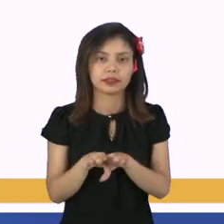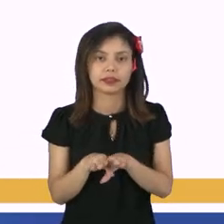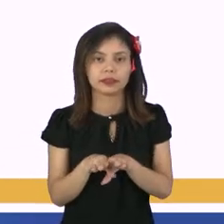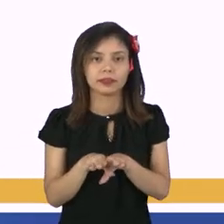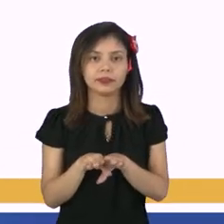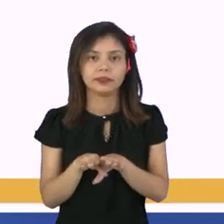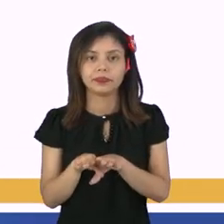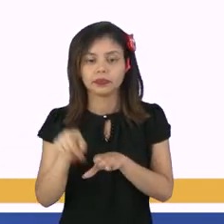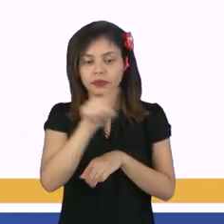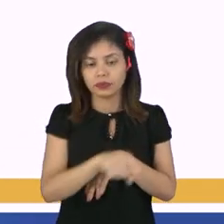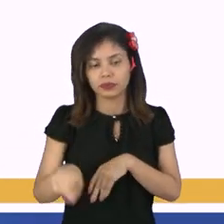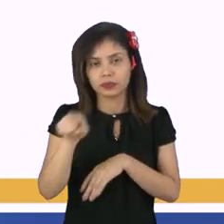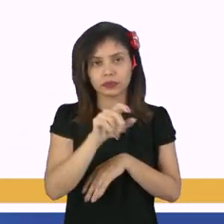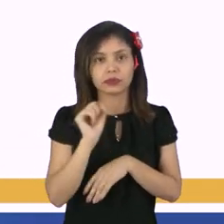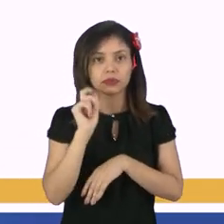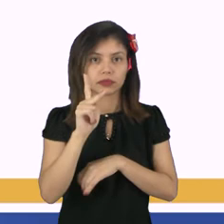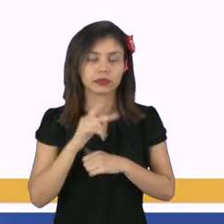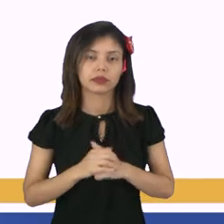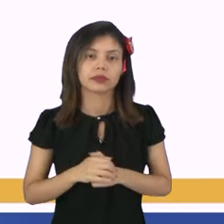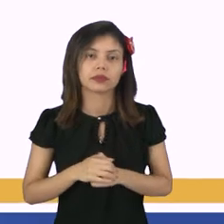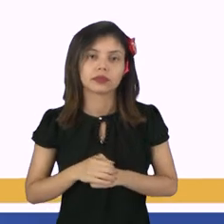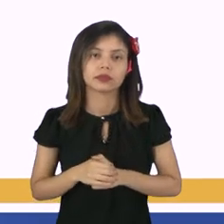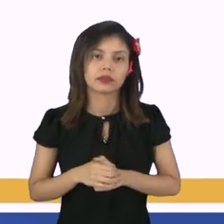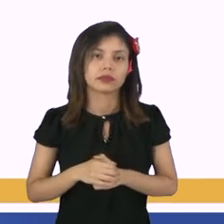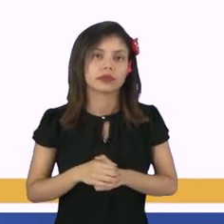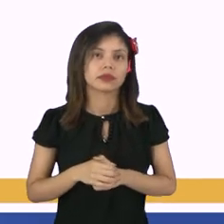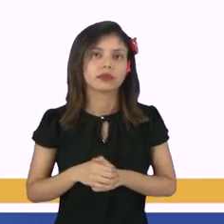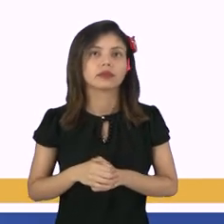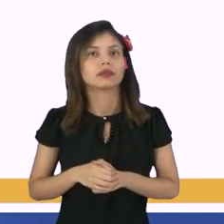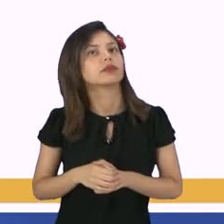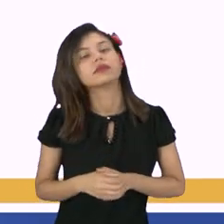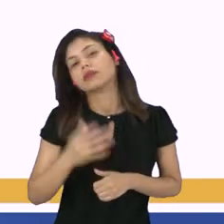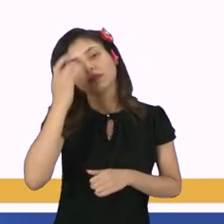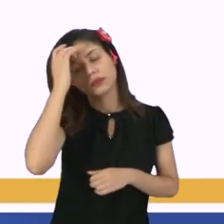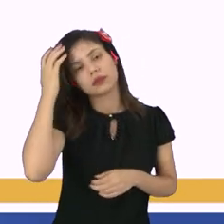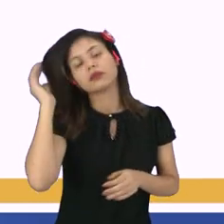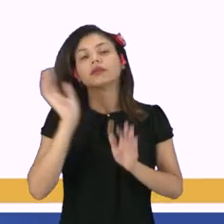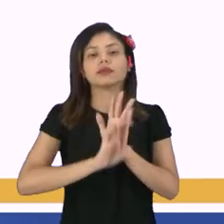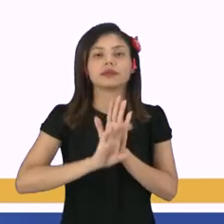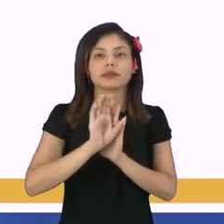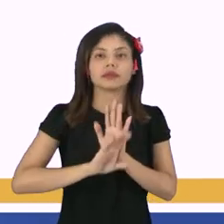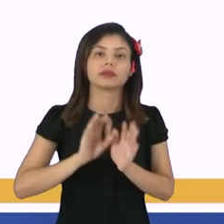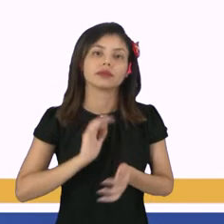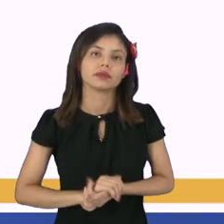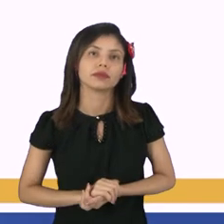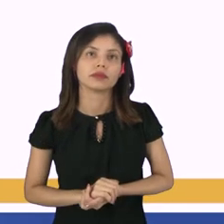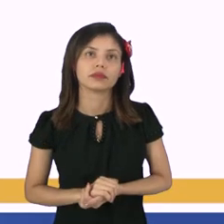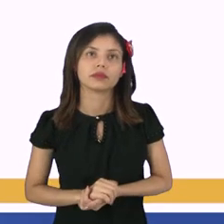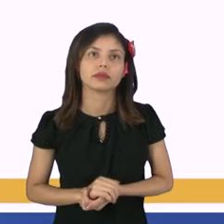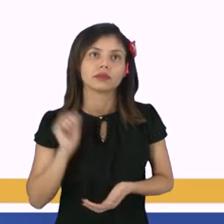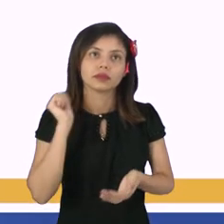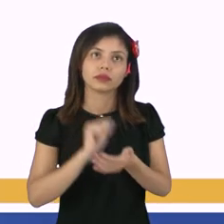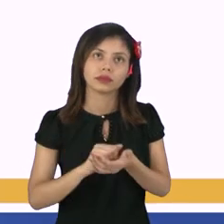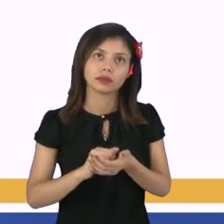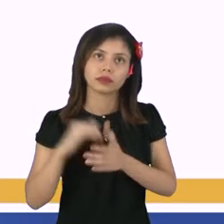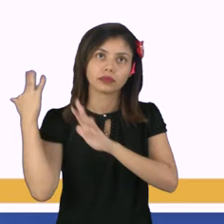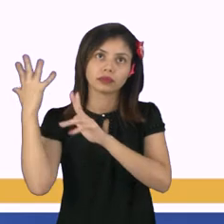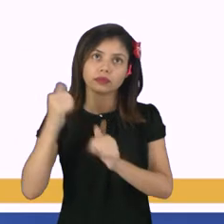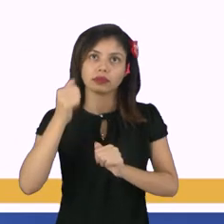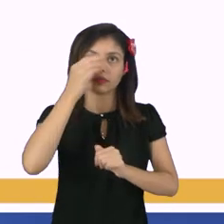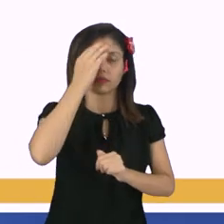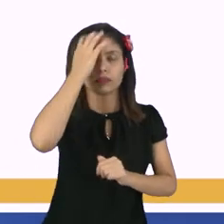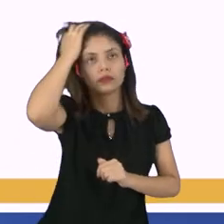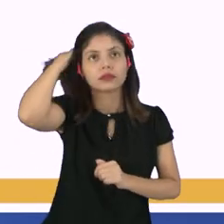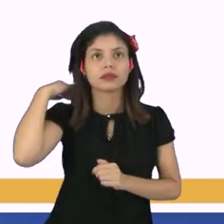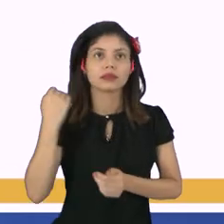um corpo redondo Ok só para você relembrar aí mesmo é bem tranquilo esse conteúdo né exercícios agora vamos